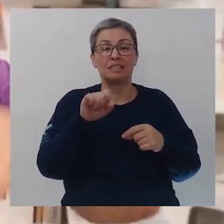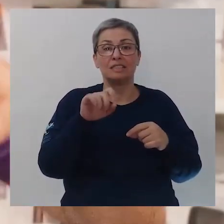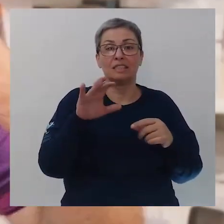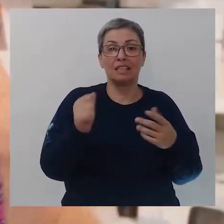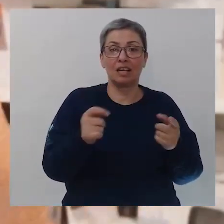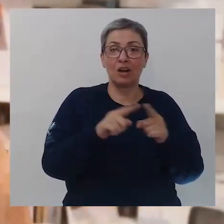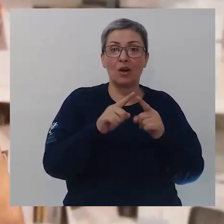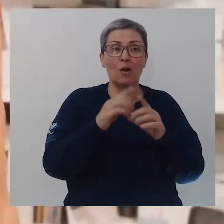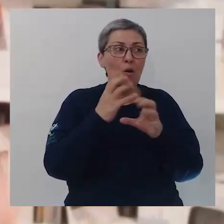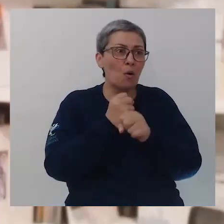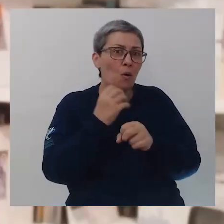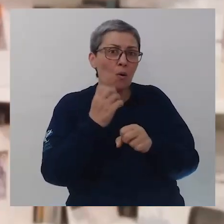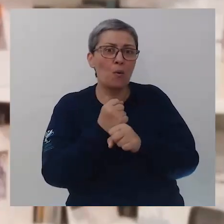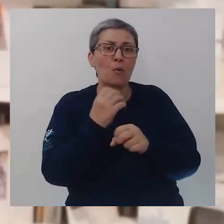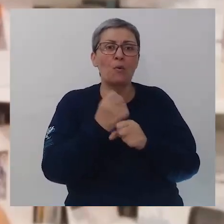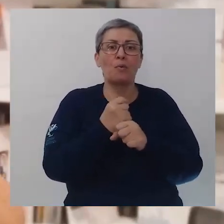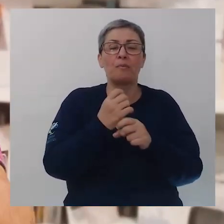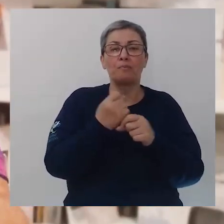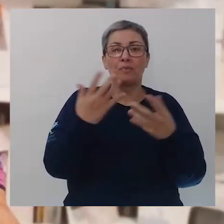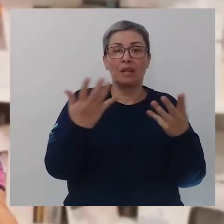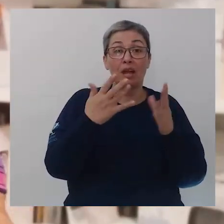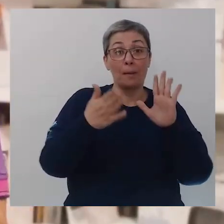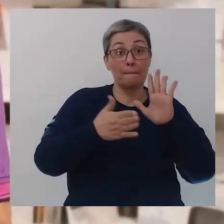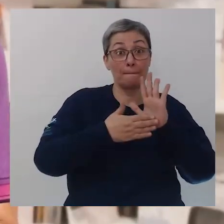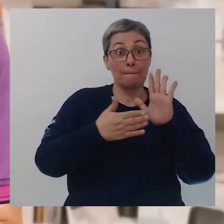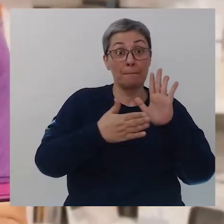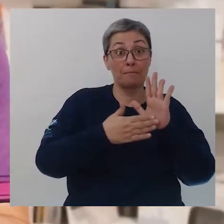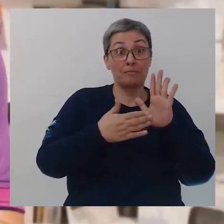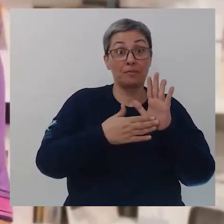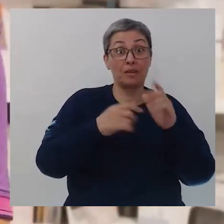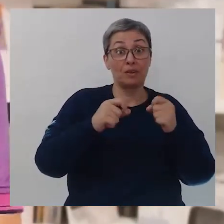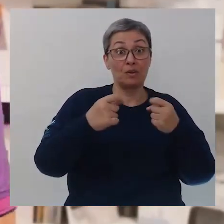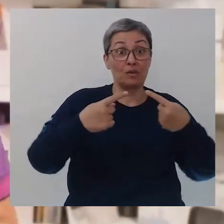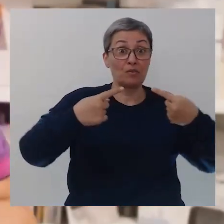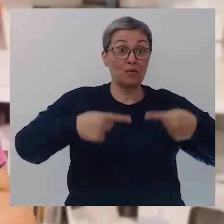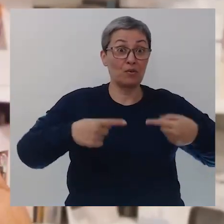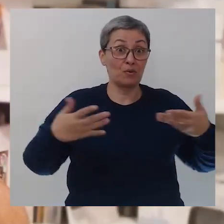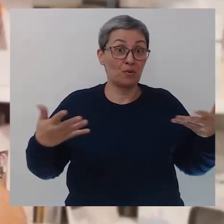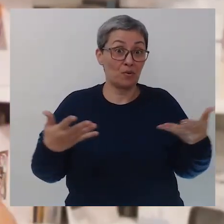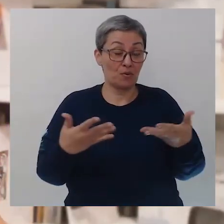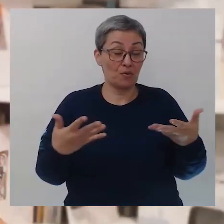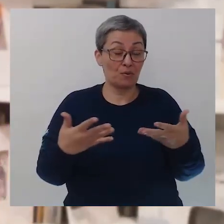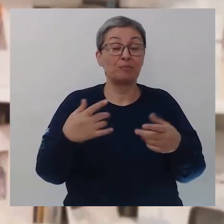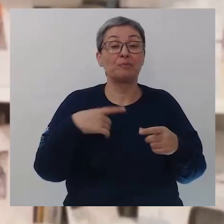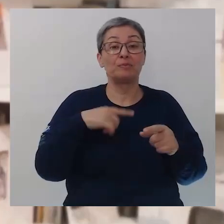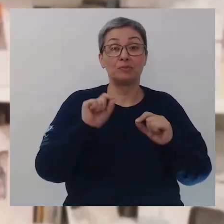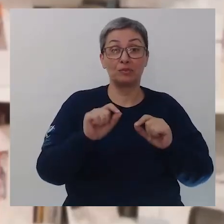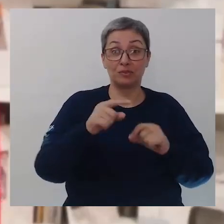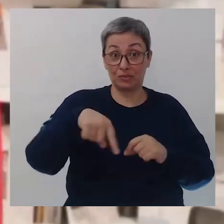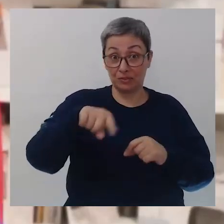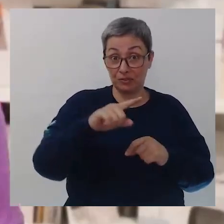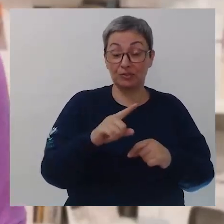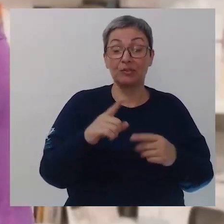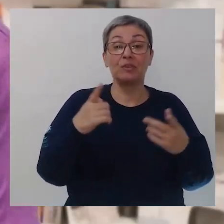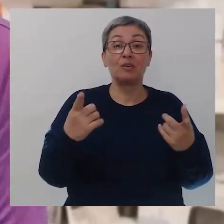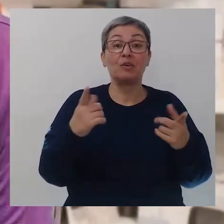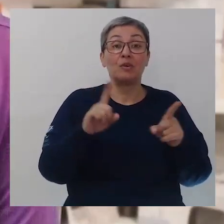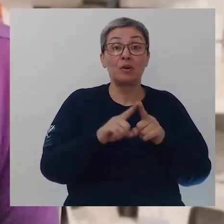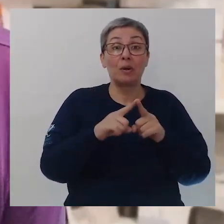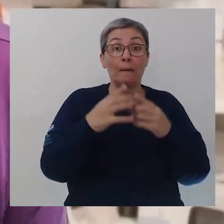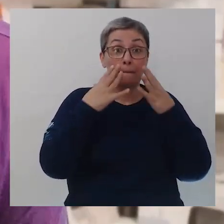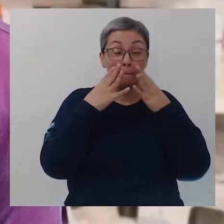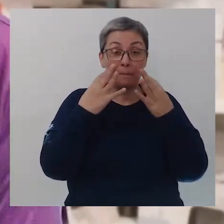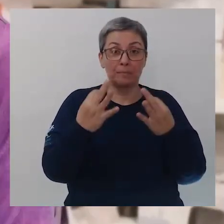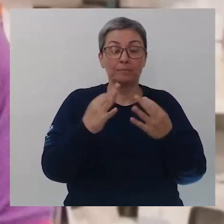estatísticas, levantamento de dados, vem a proposta, o grande desafio de hoje para você. Então